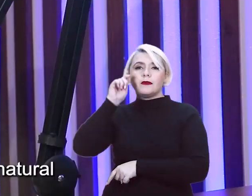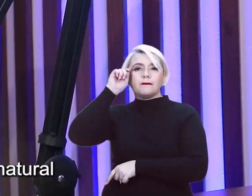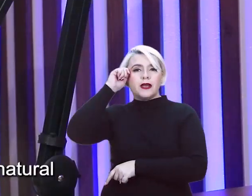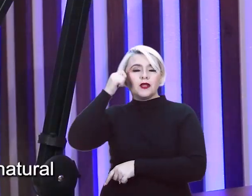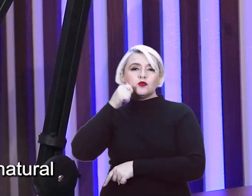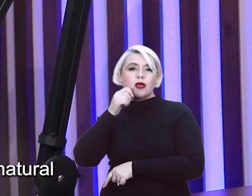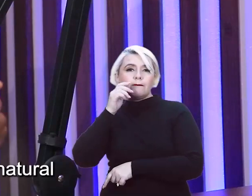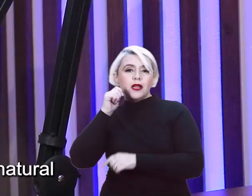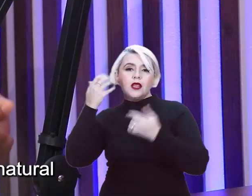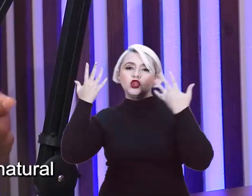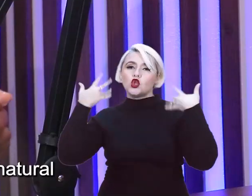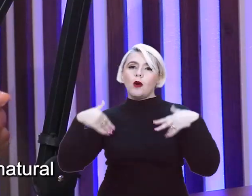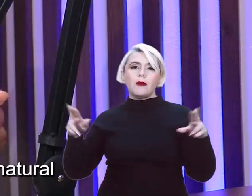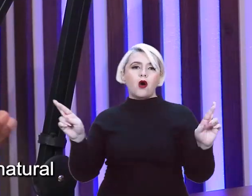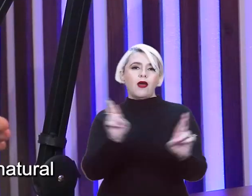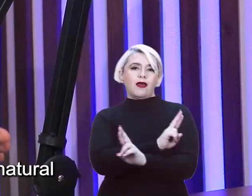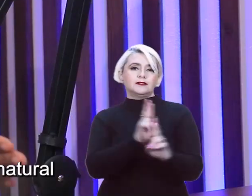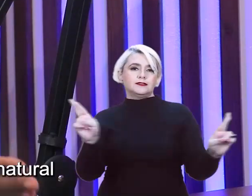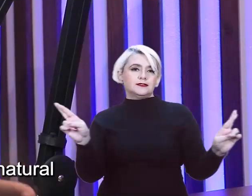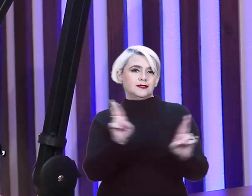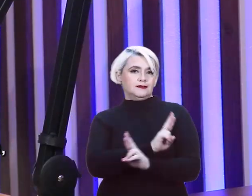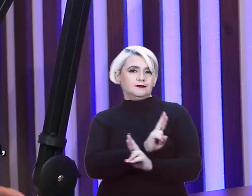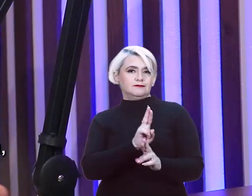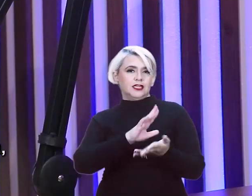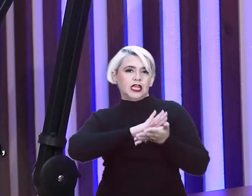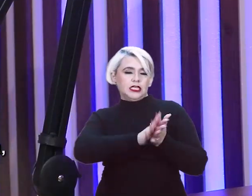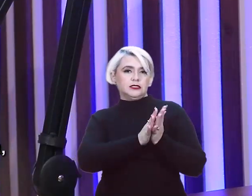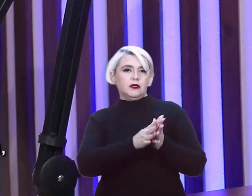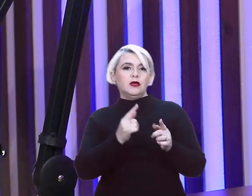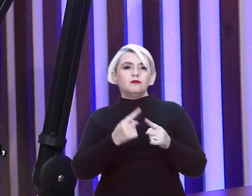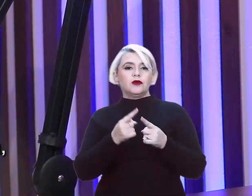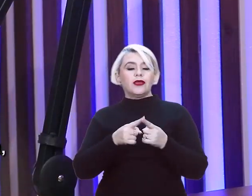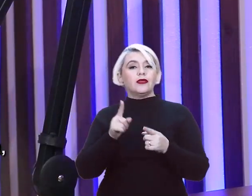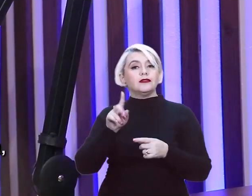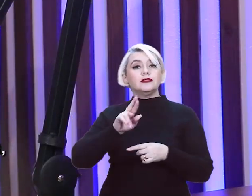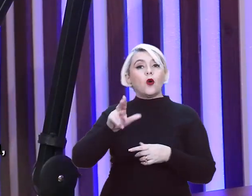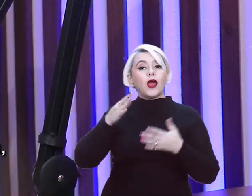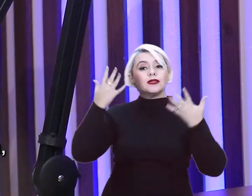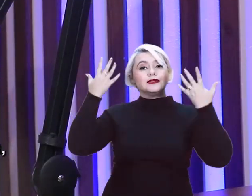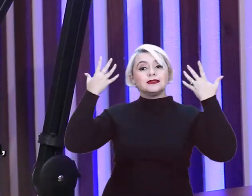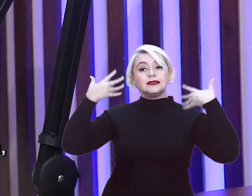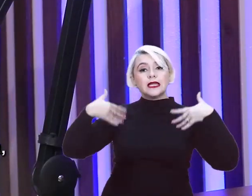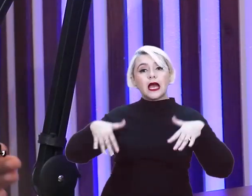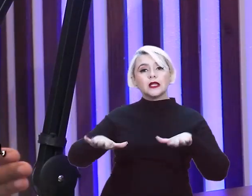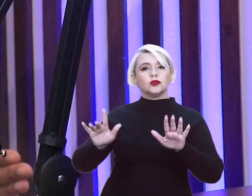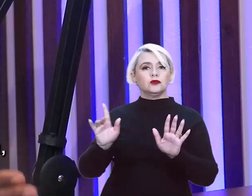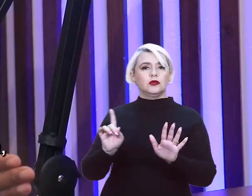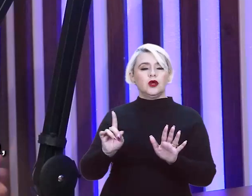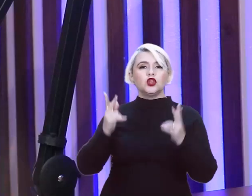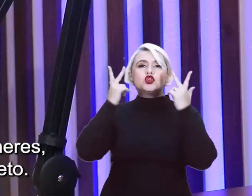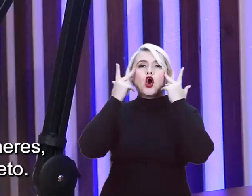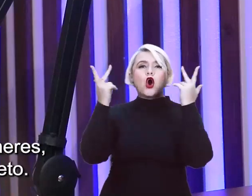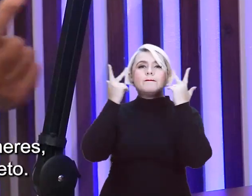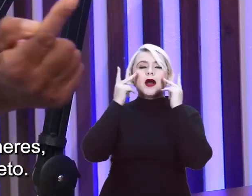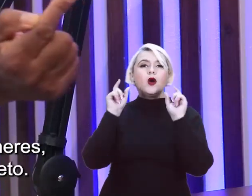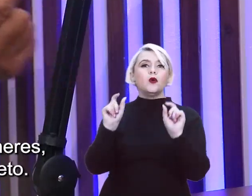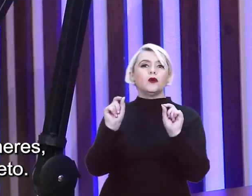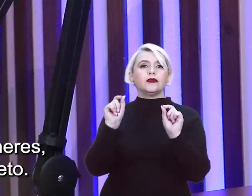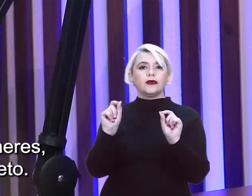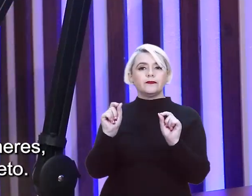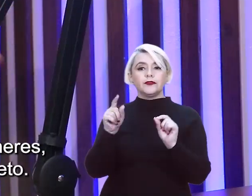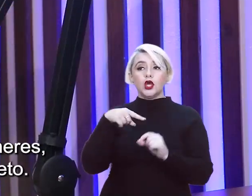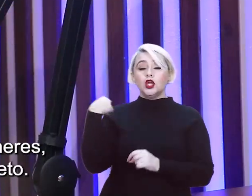Não natural, mas normal. Porque natural é aquilo que sai da natureza como é. Sim. Normal é aquilo